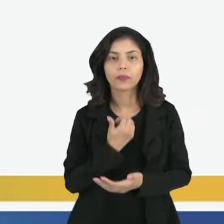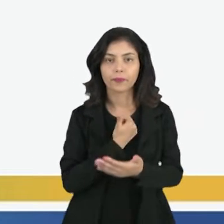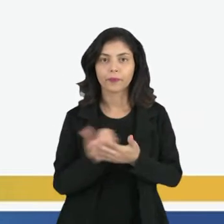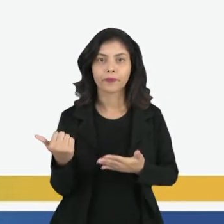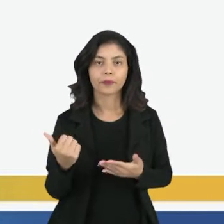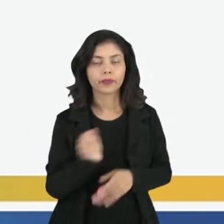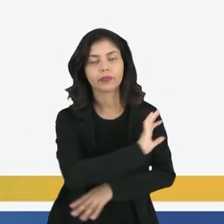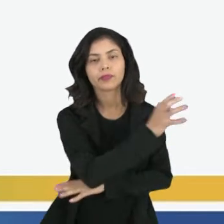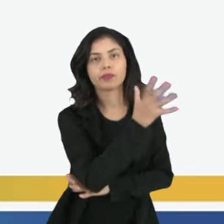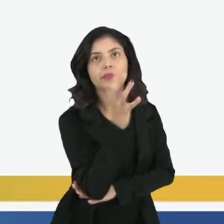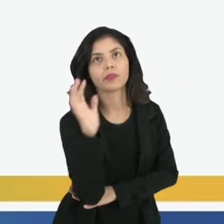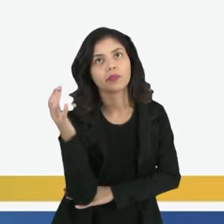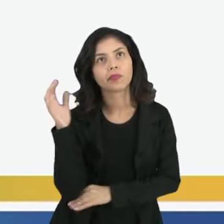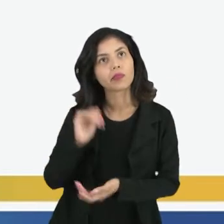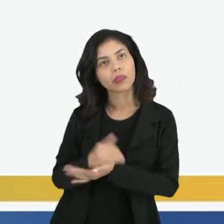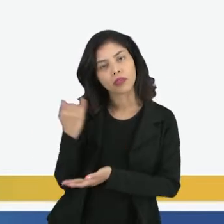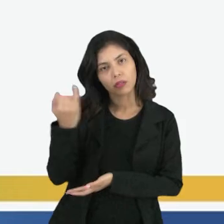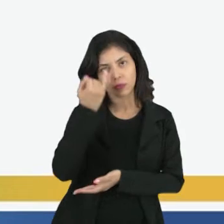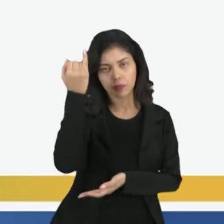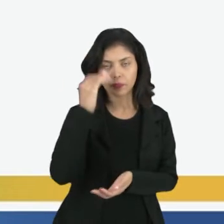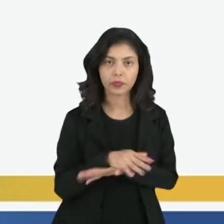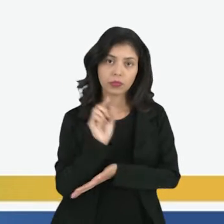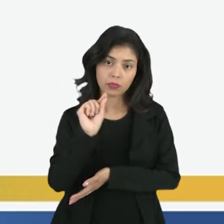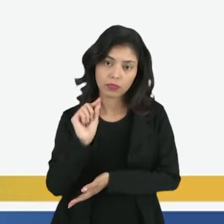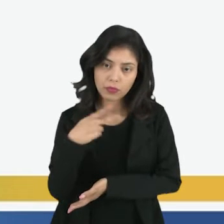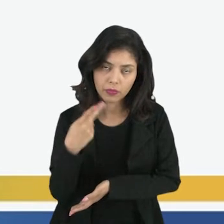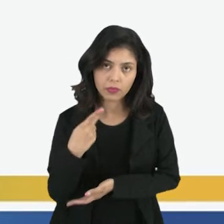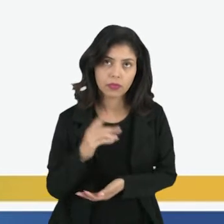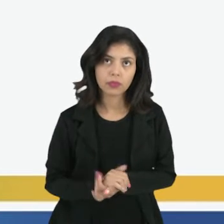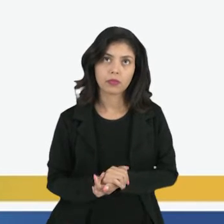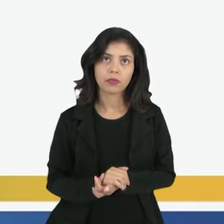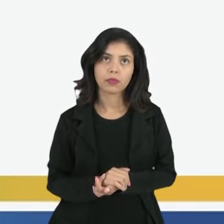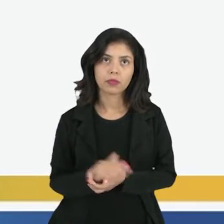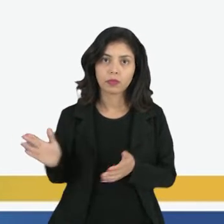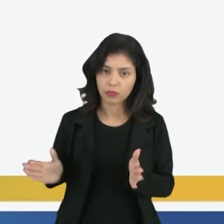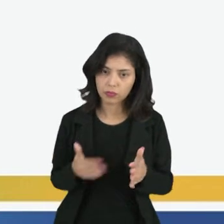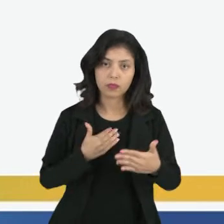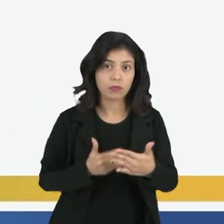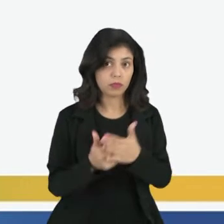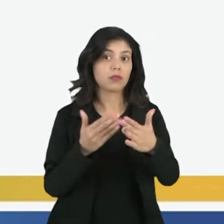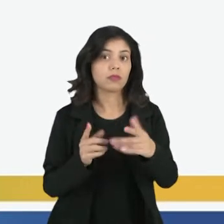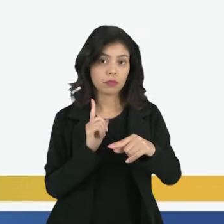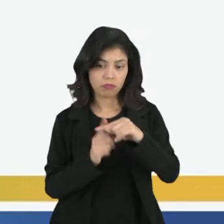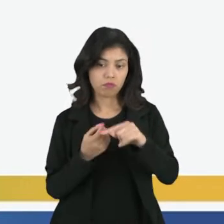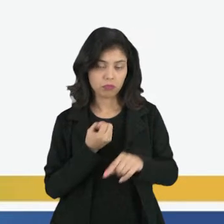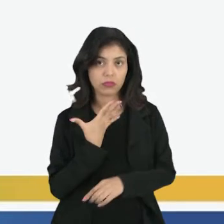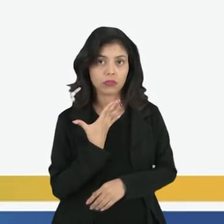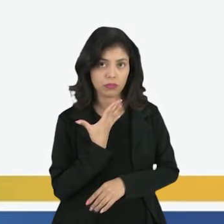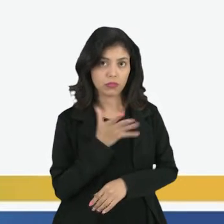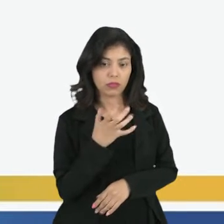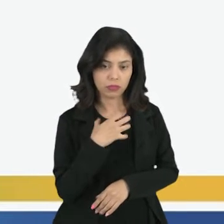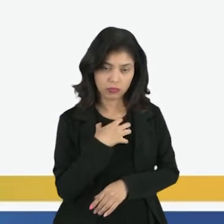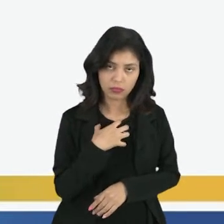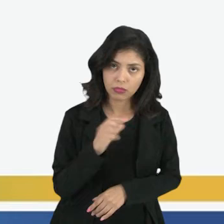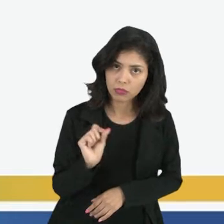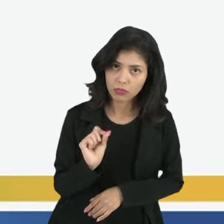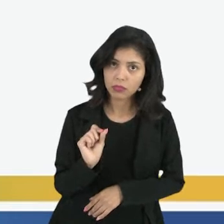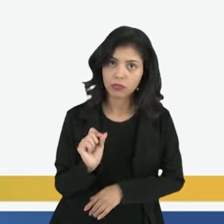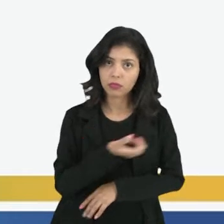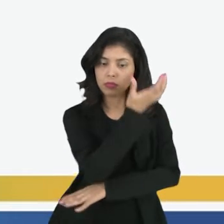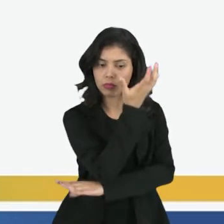tela e eu estou mostrando 3 imagens a vocês. E eu proponho até mesmo esse